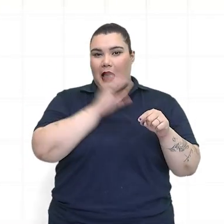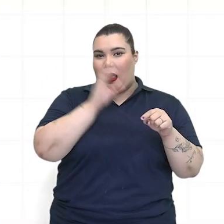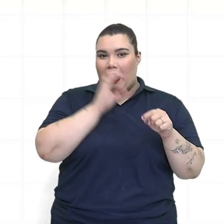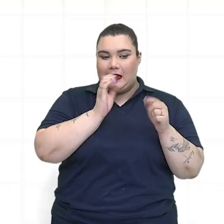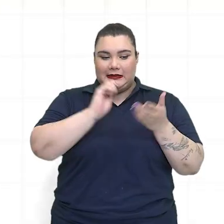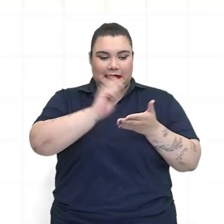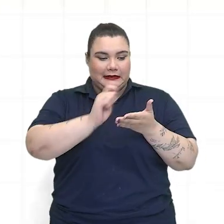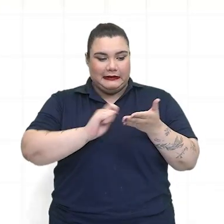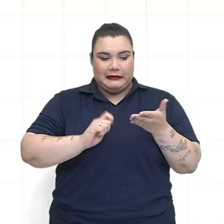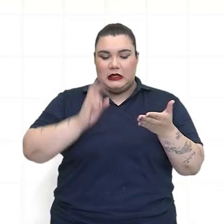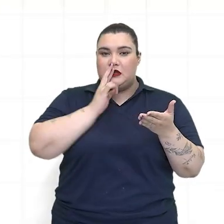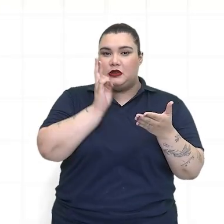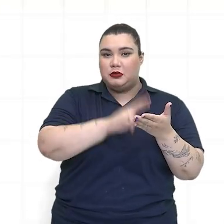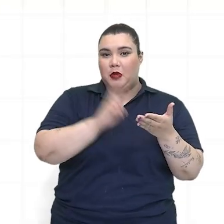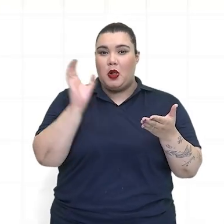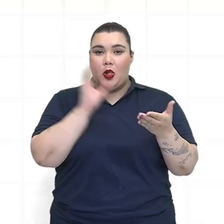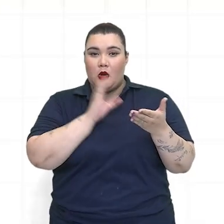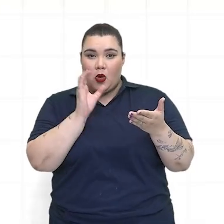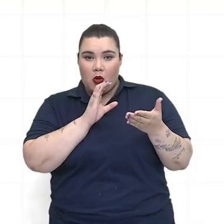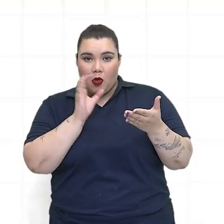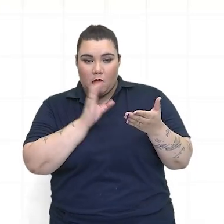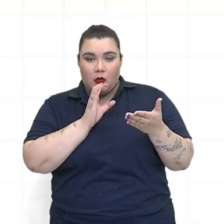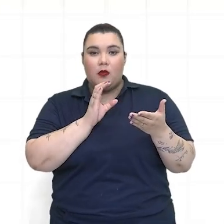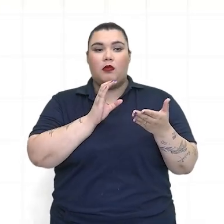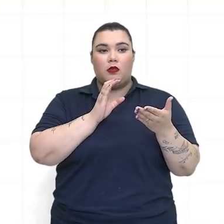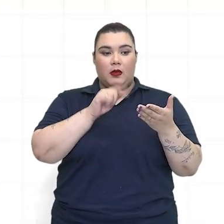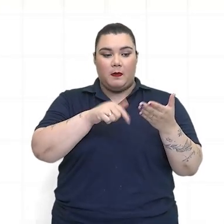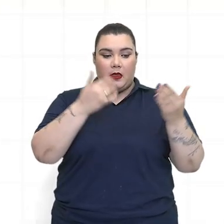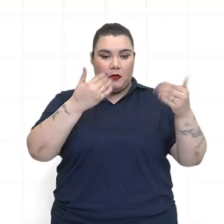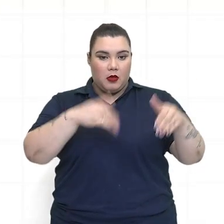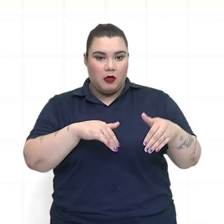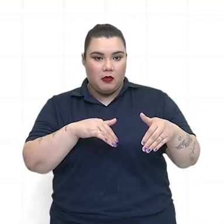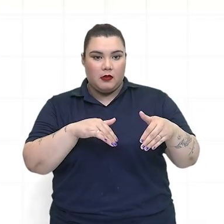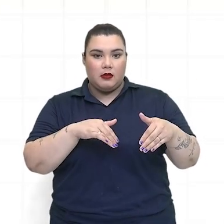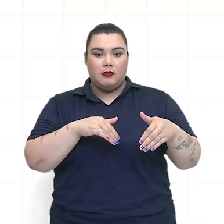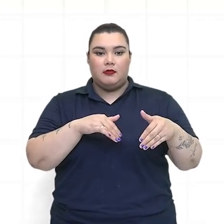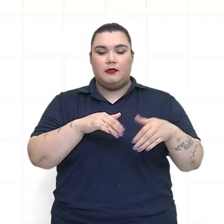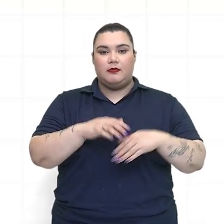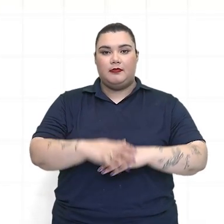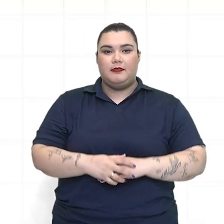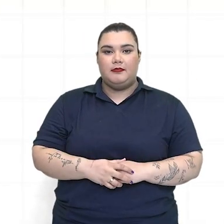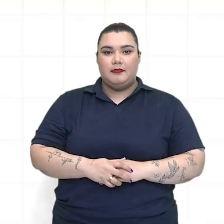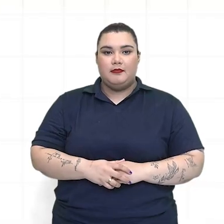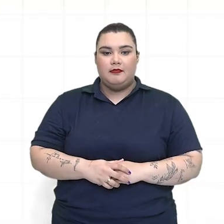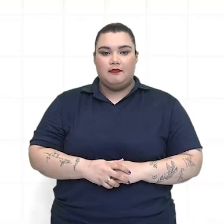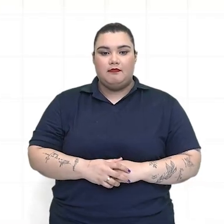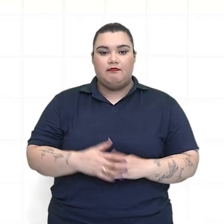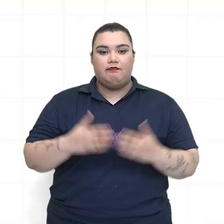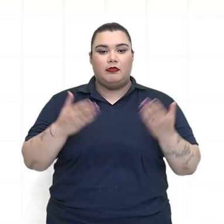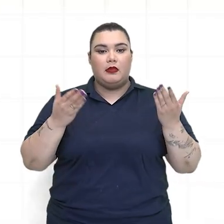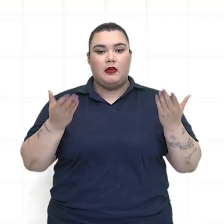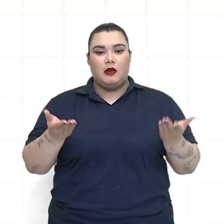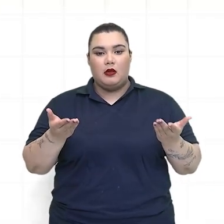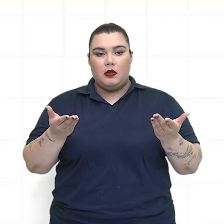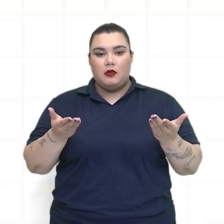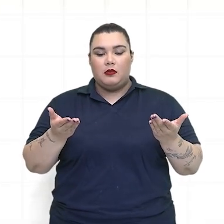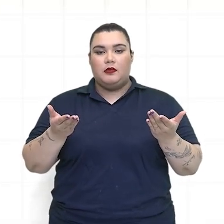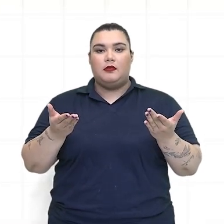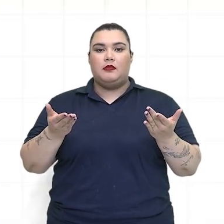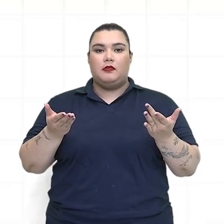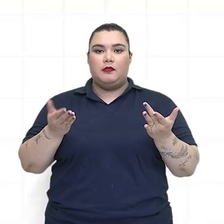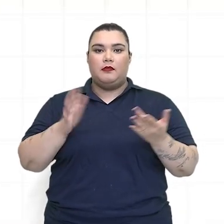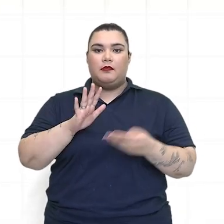né, de responder a prova, a avaliação, né, nós vamos,